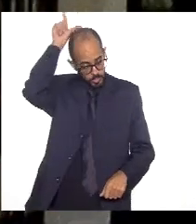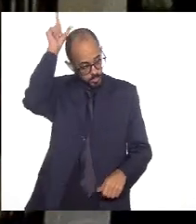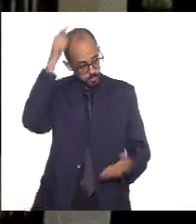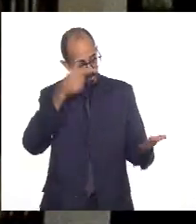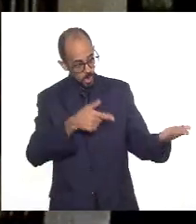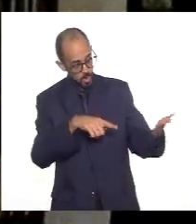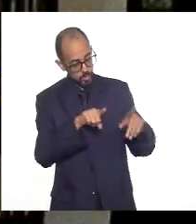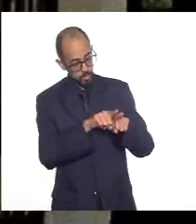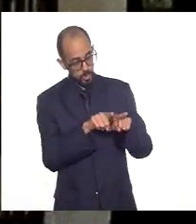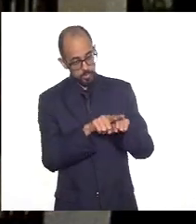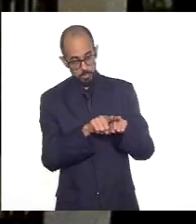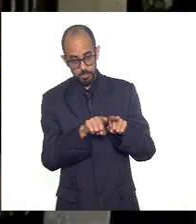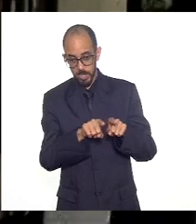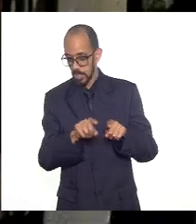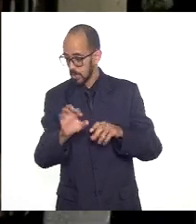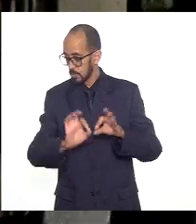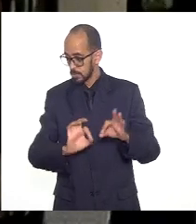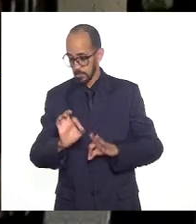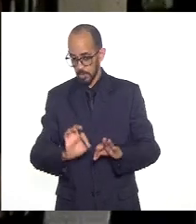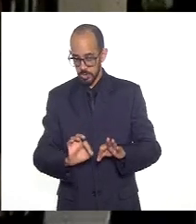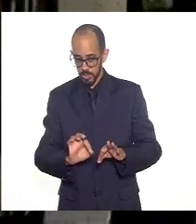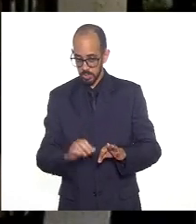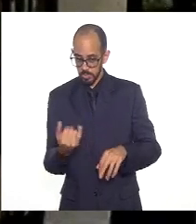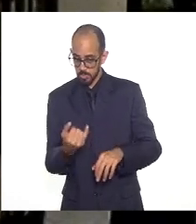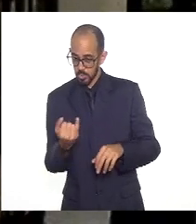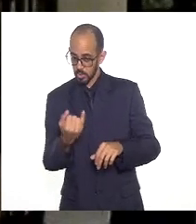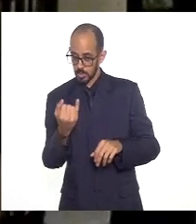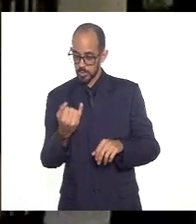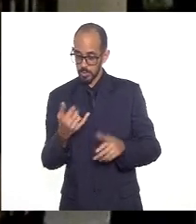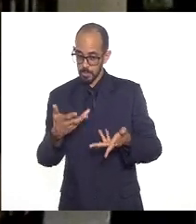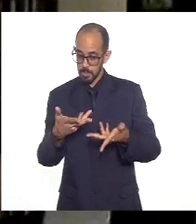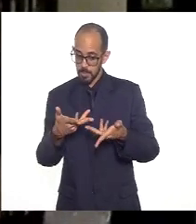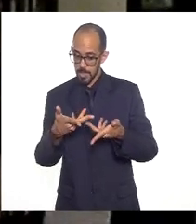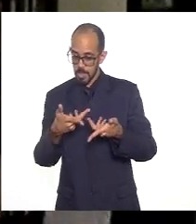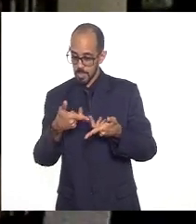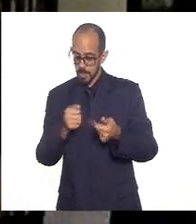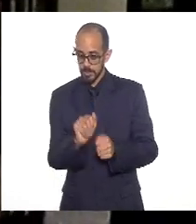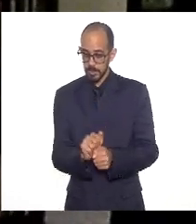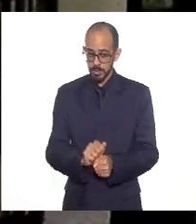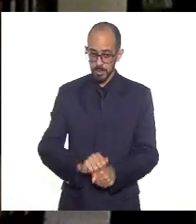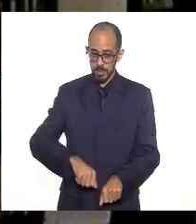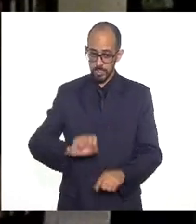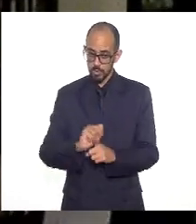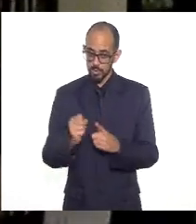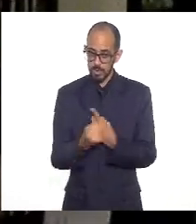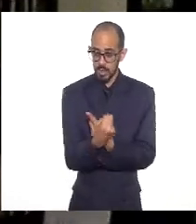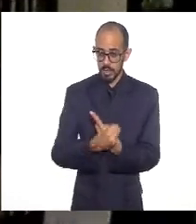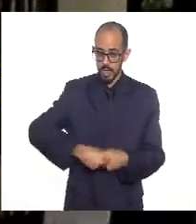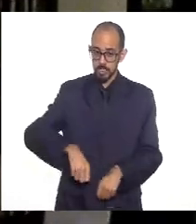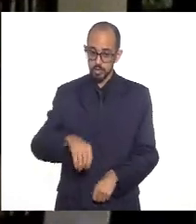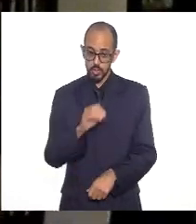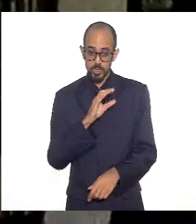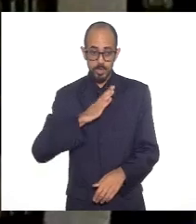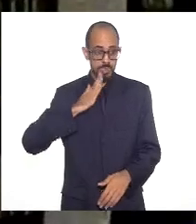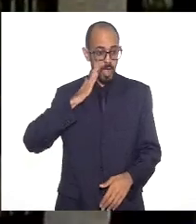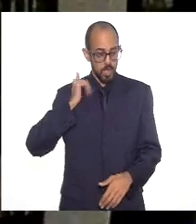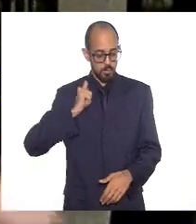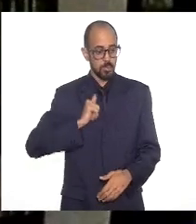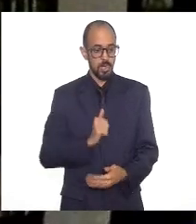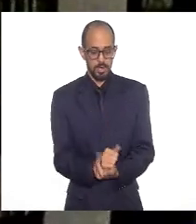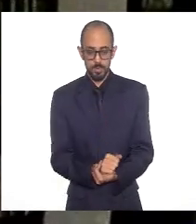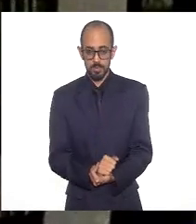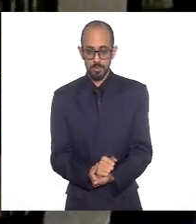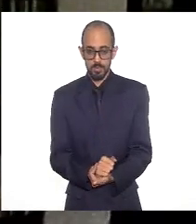um projeto importante que merece que a sociedade tenha conhecimento dele, né?